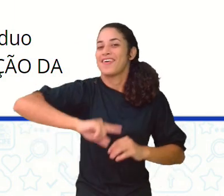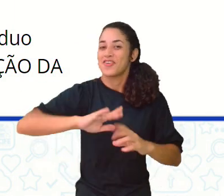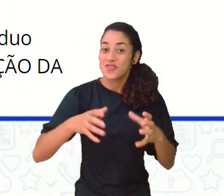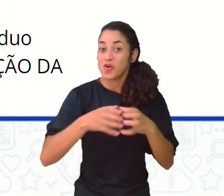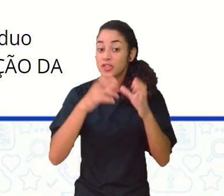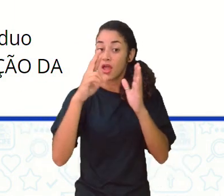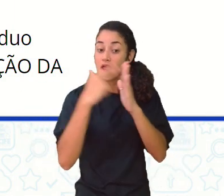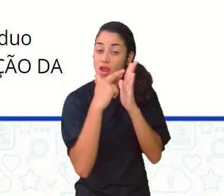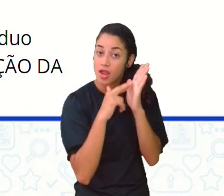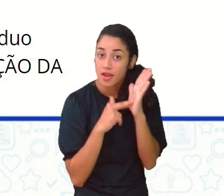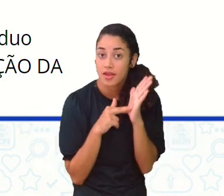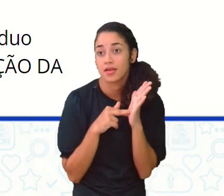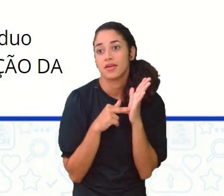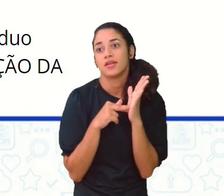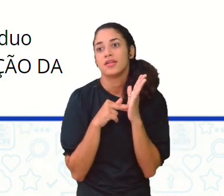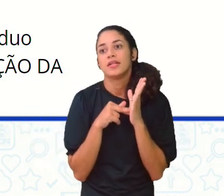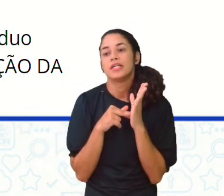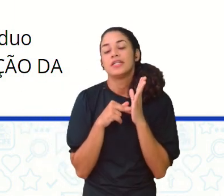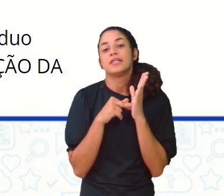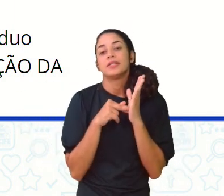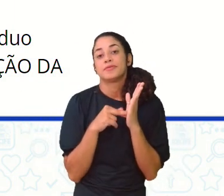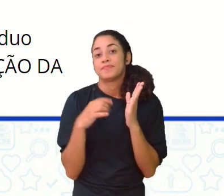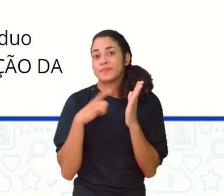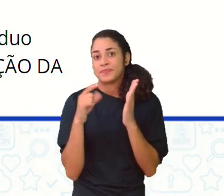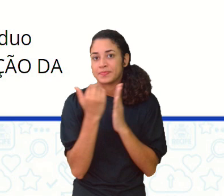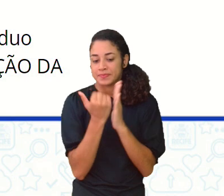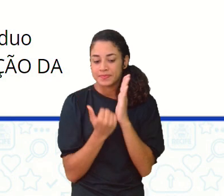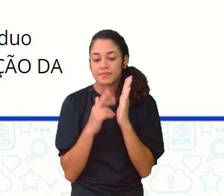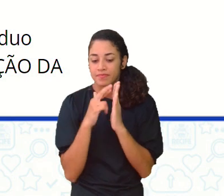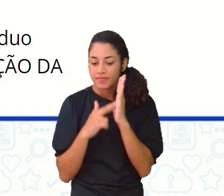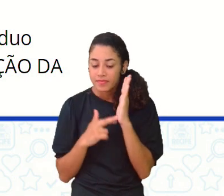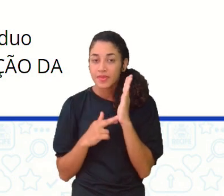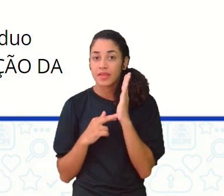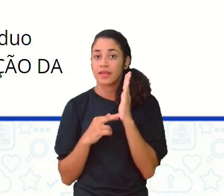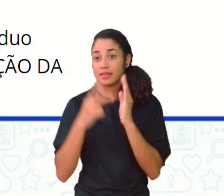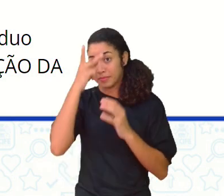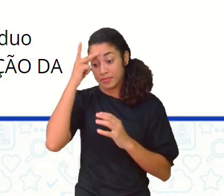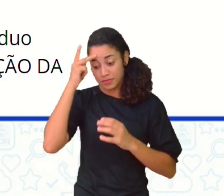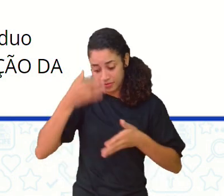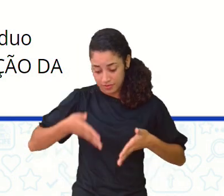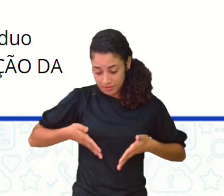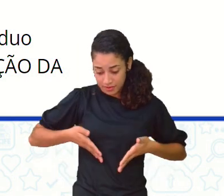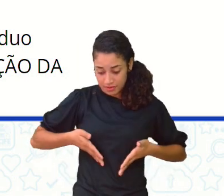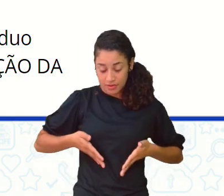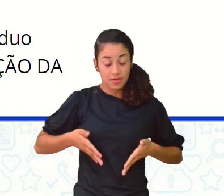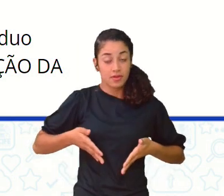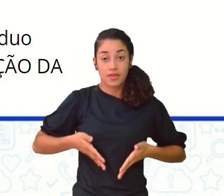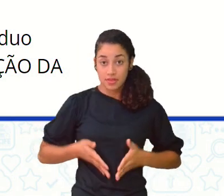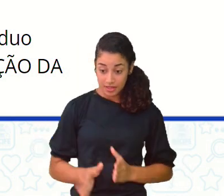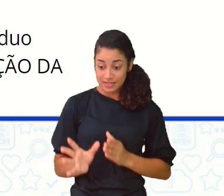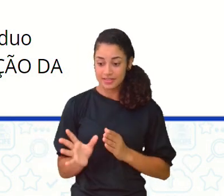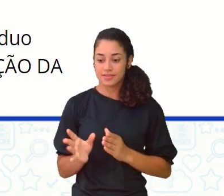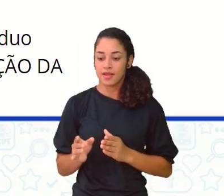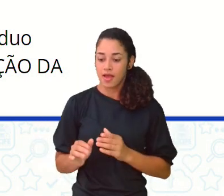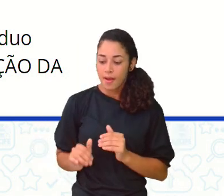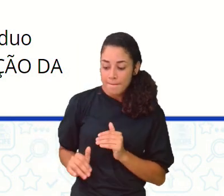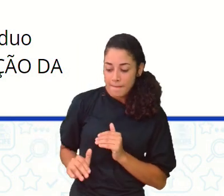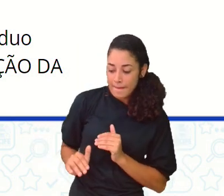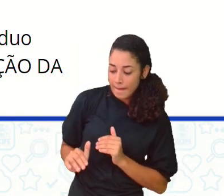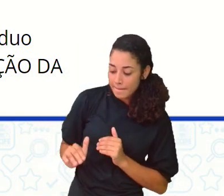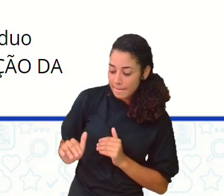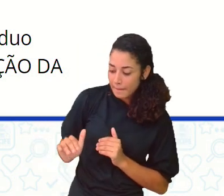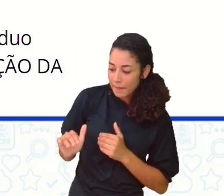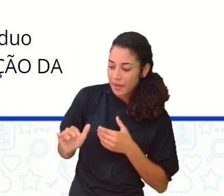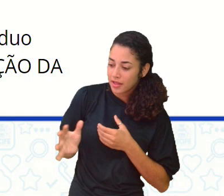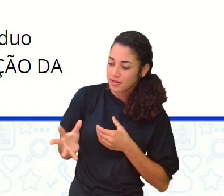é? Que é o conjunto de regras que o indivíduo internaliza durante o processo de aquisição da